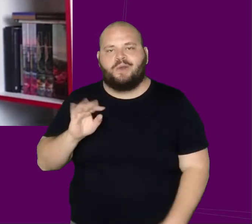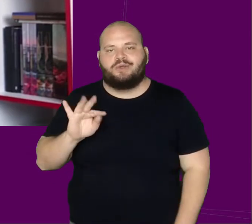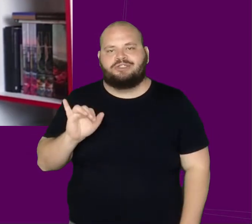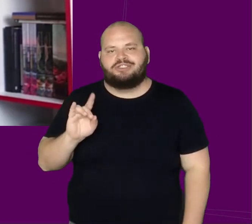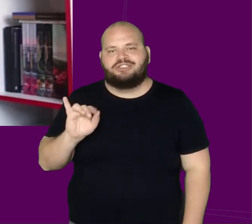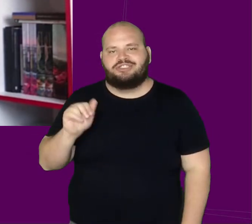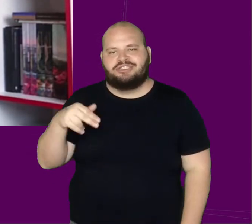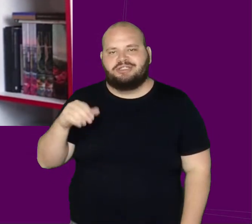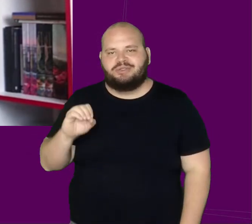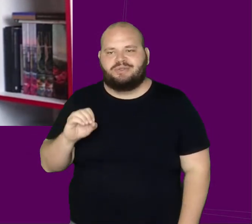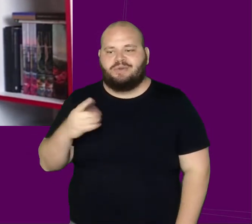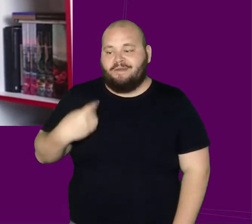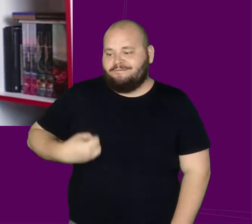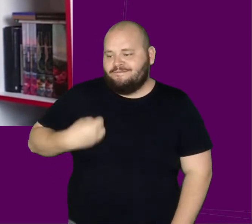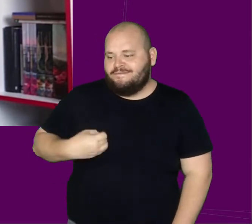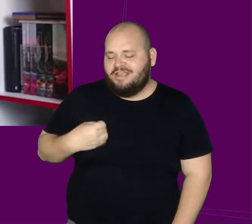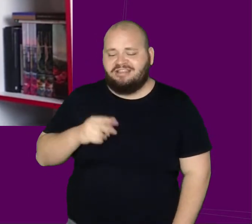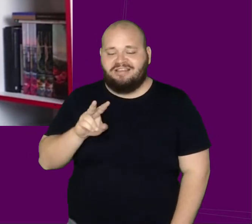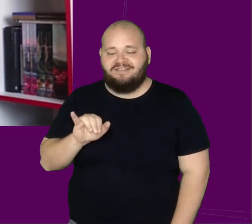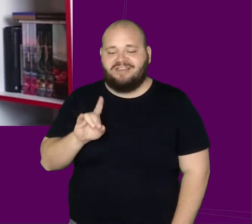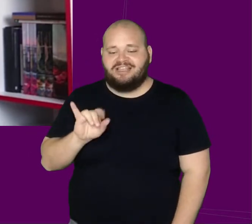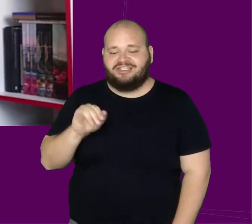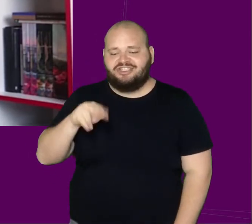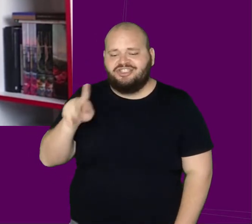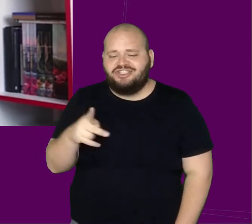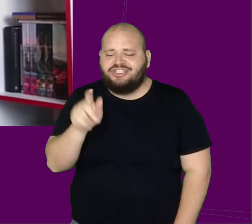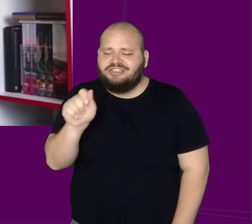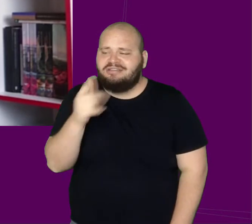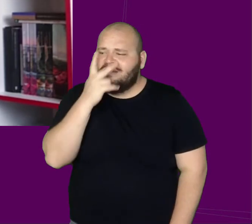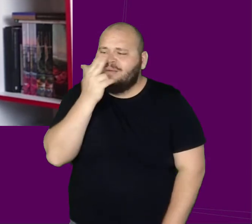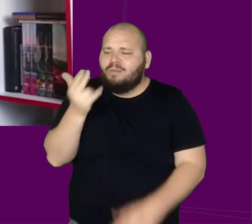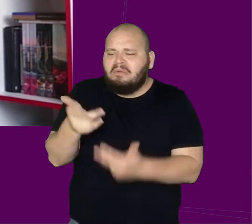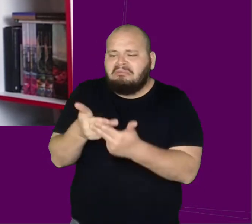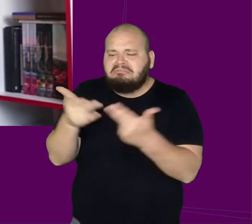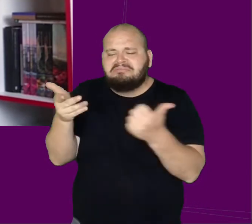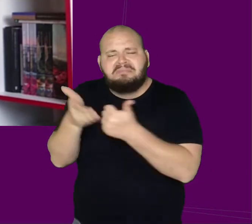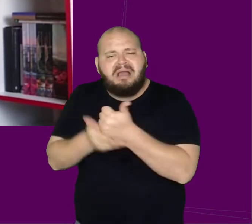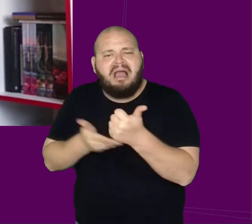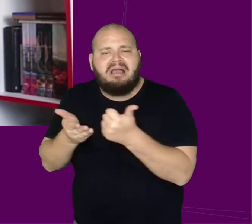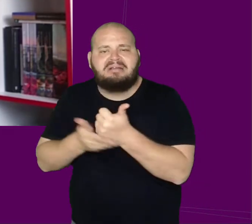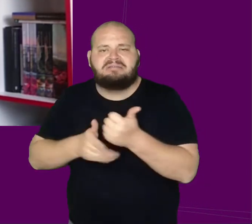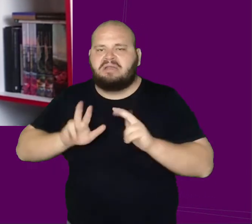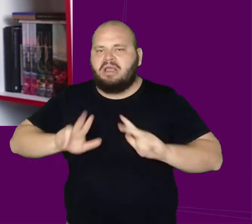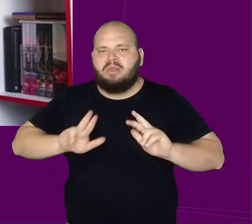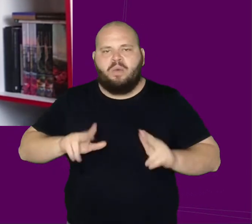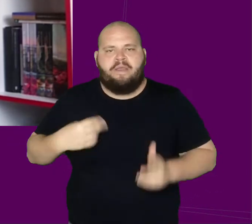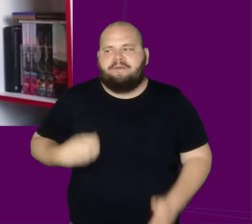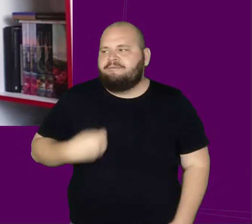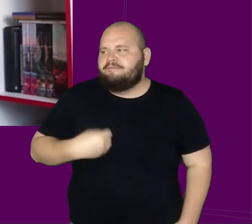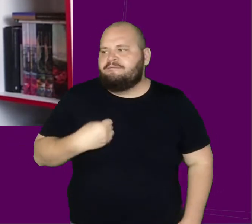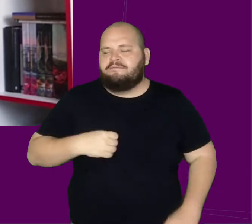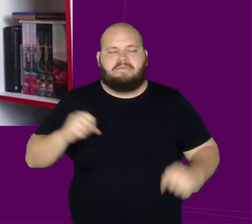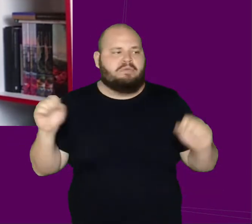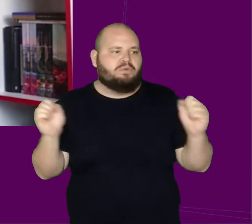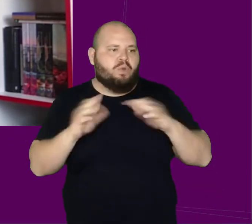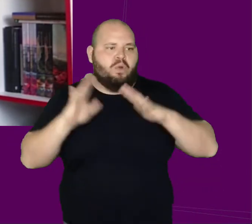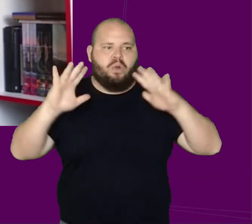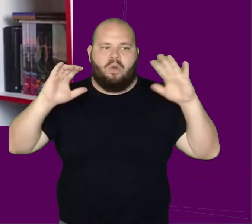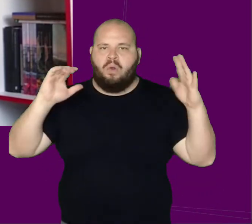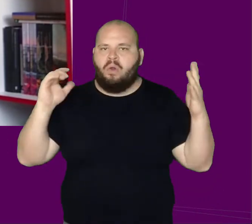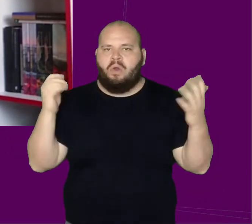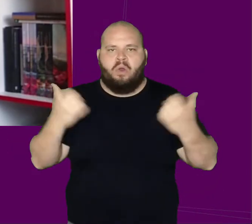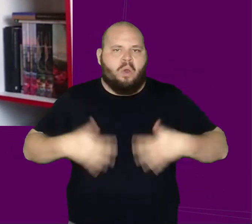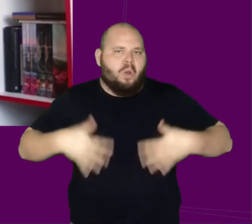vida vidinha, que nem ela vai dizer, não é essa vida grandiosa, dos grandes feitos, das grandes coisas. Não, é a vida